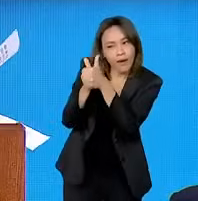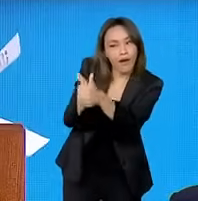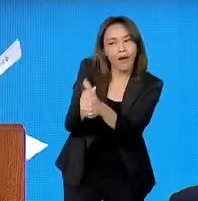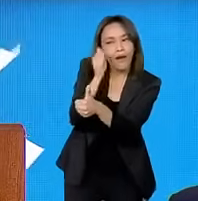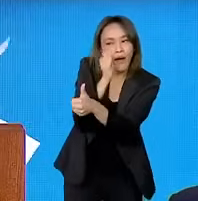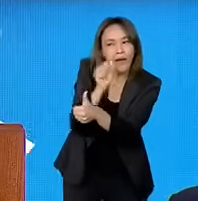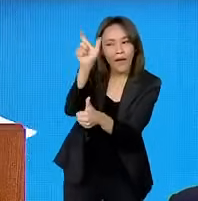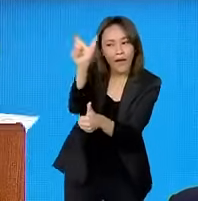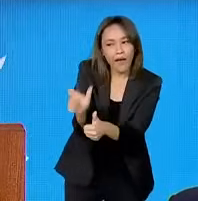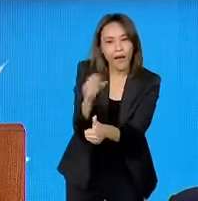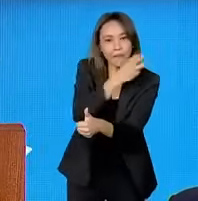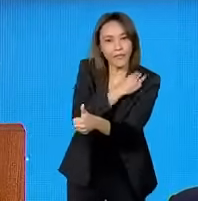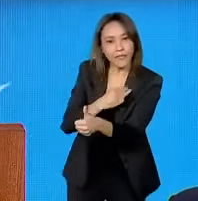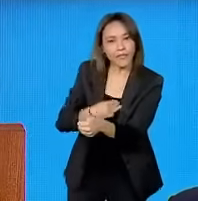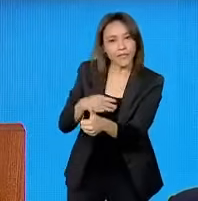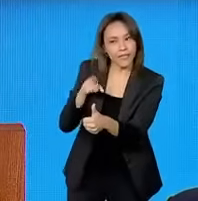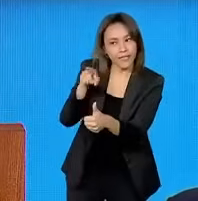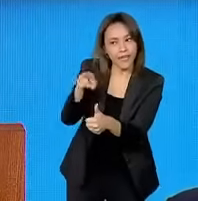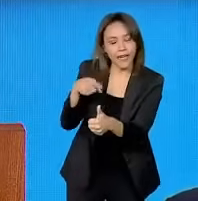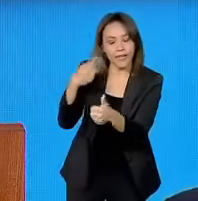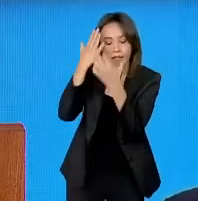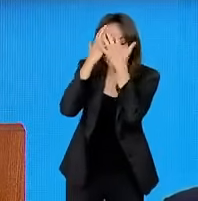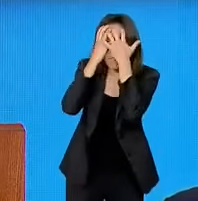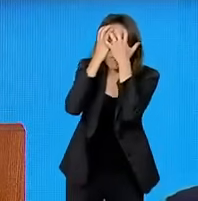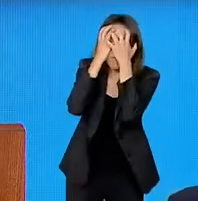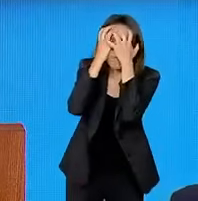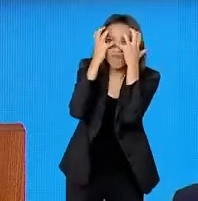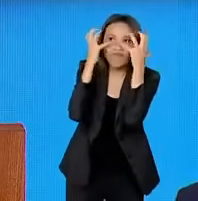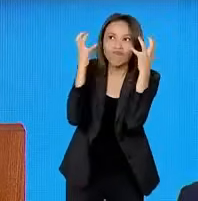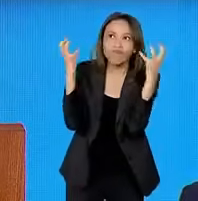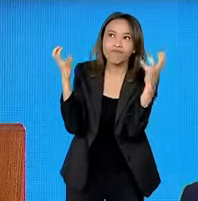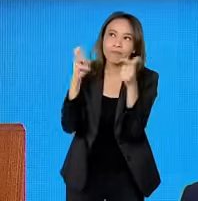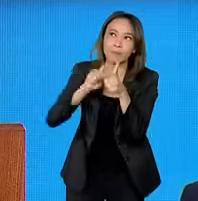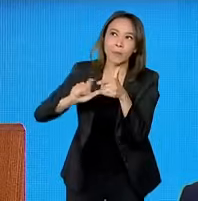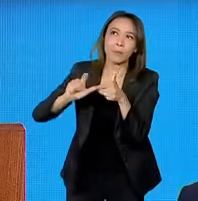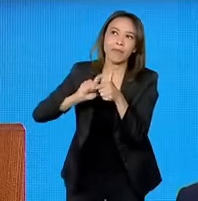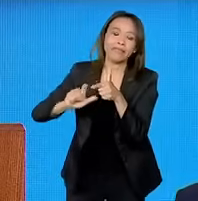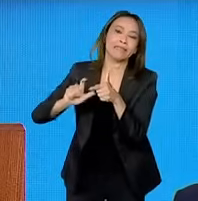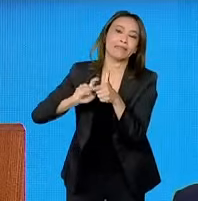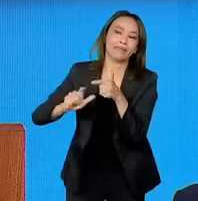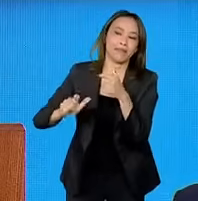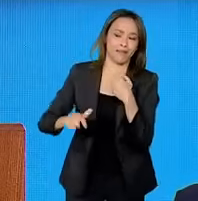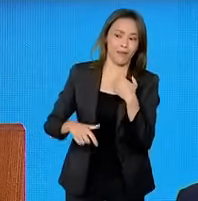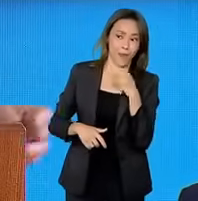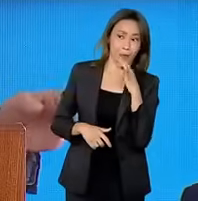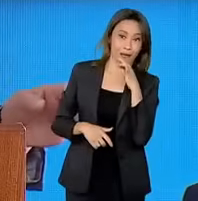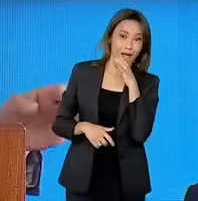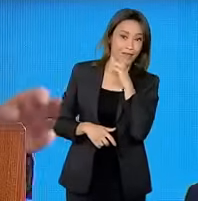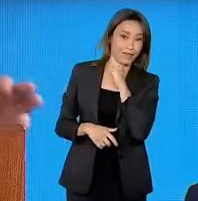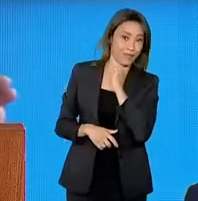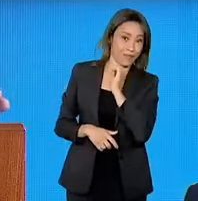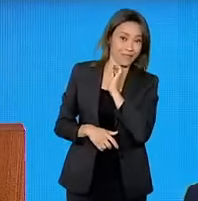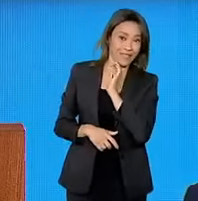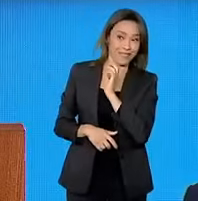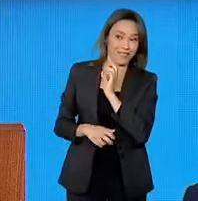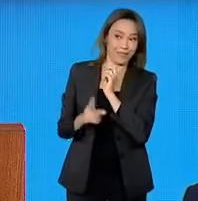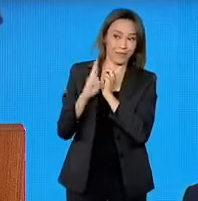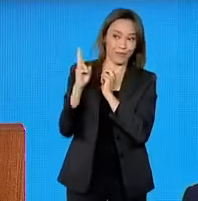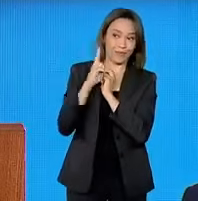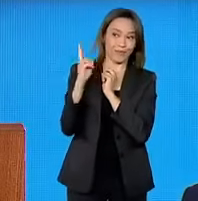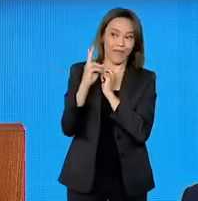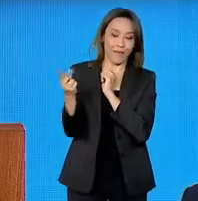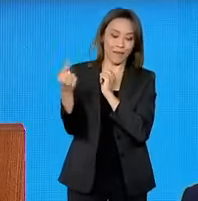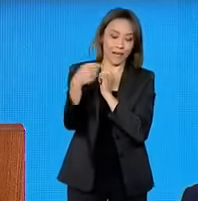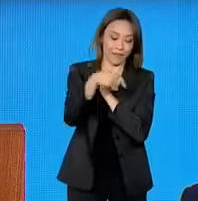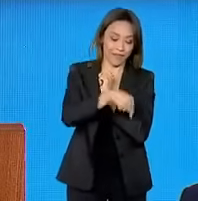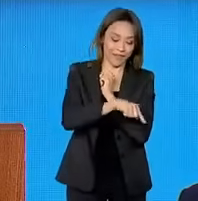está fervilhando de problemas, ou seja, eu até acho que eu não deveria ter deixado ela vir para cá, para ela ficar